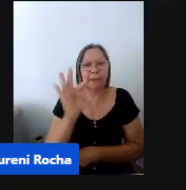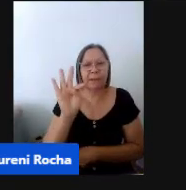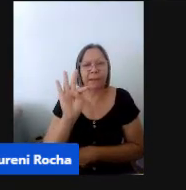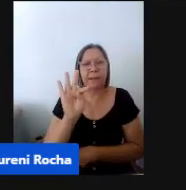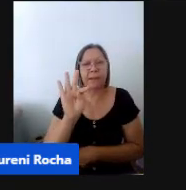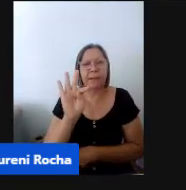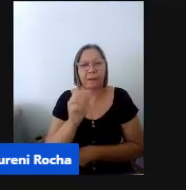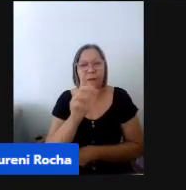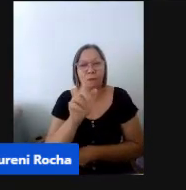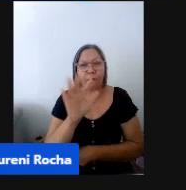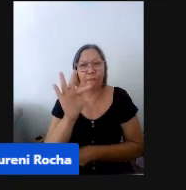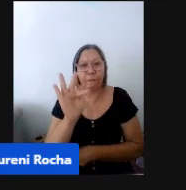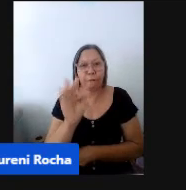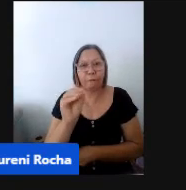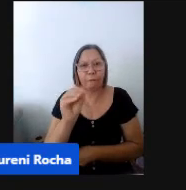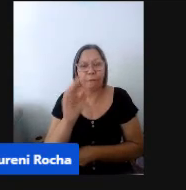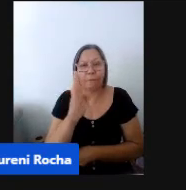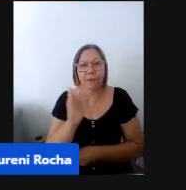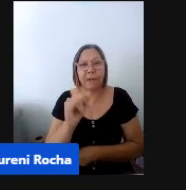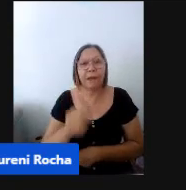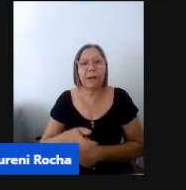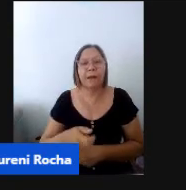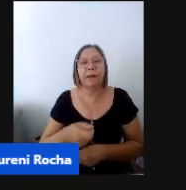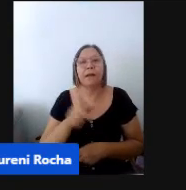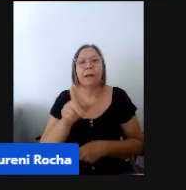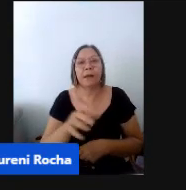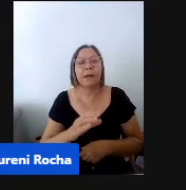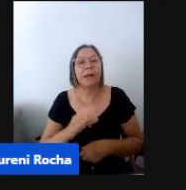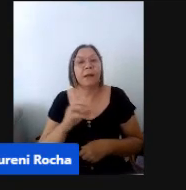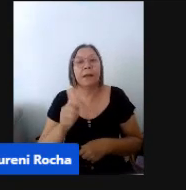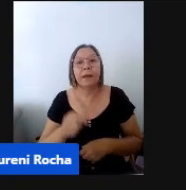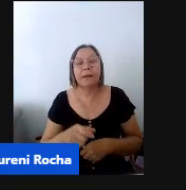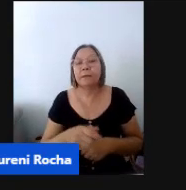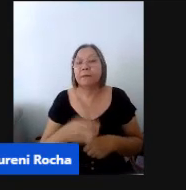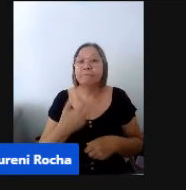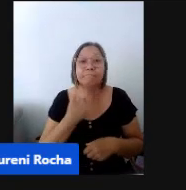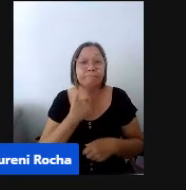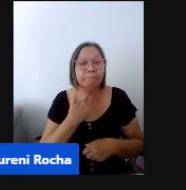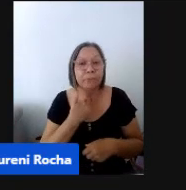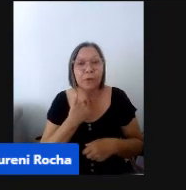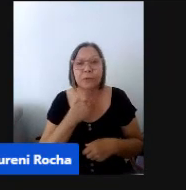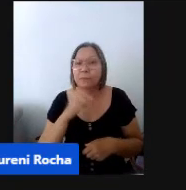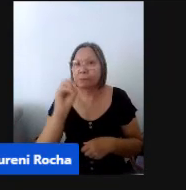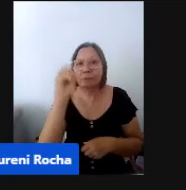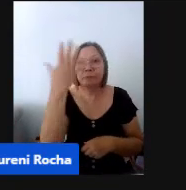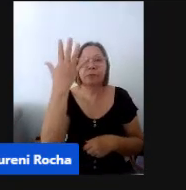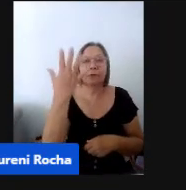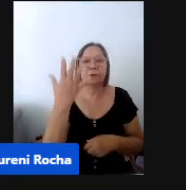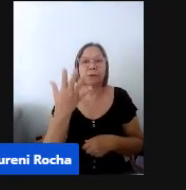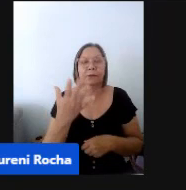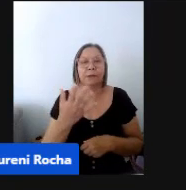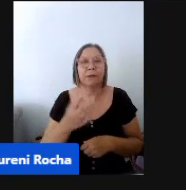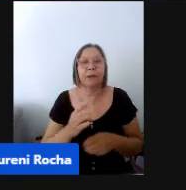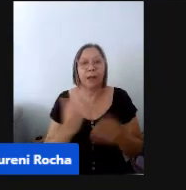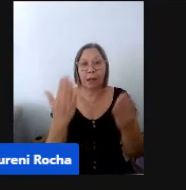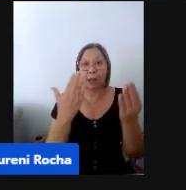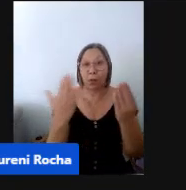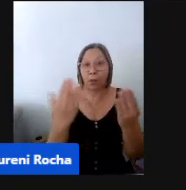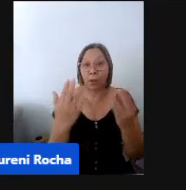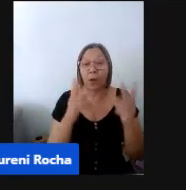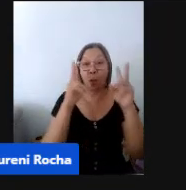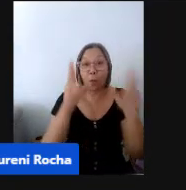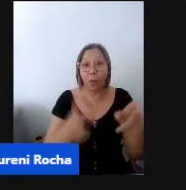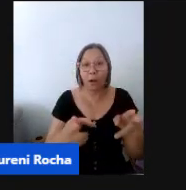o STF equiparou a LGBTfobia ao crime de racismo, ou seja, nós estamos falando